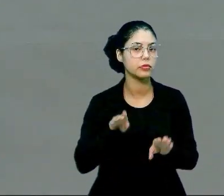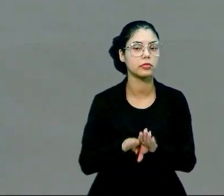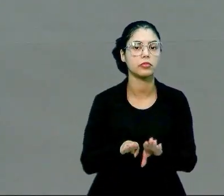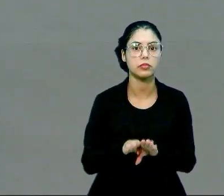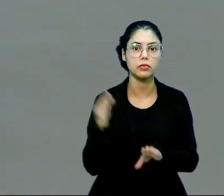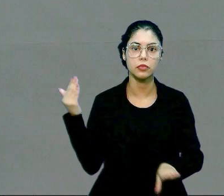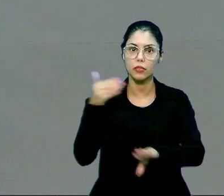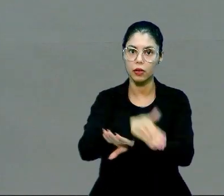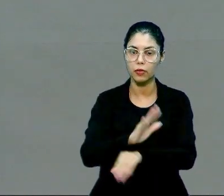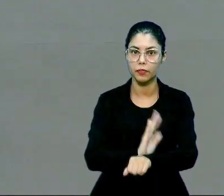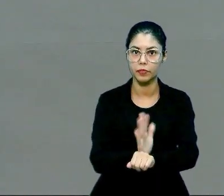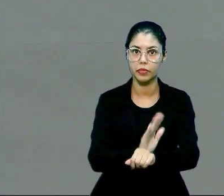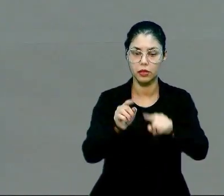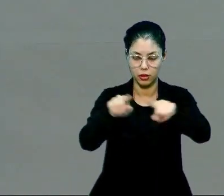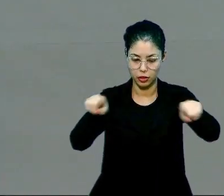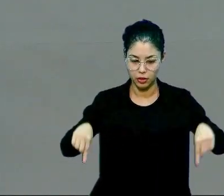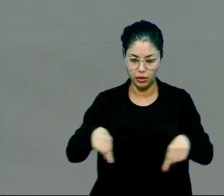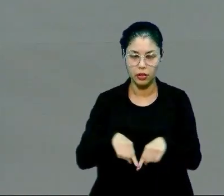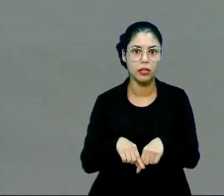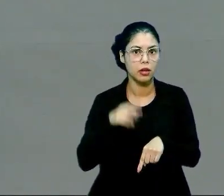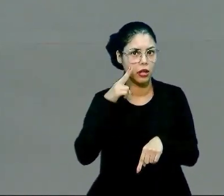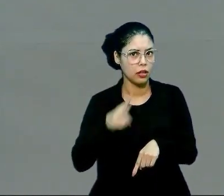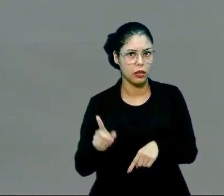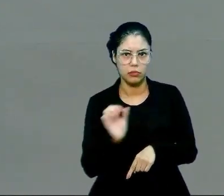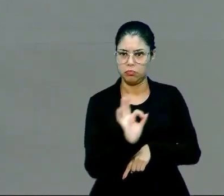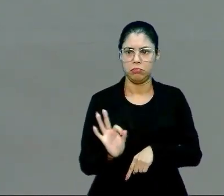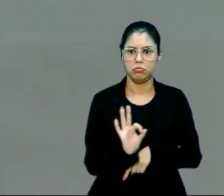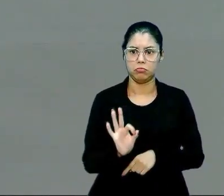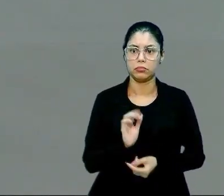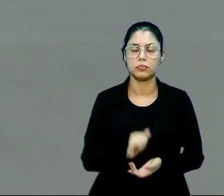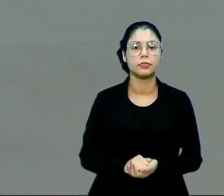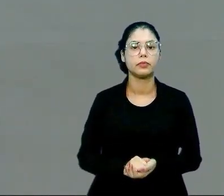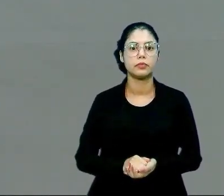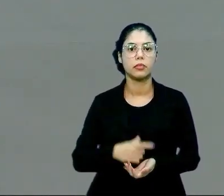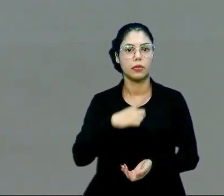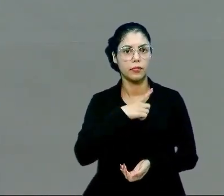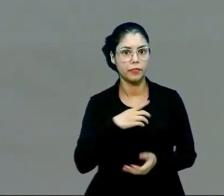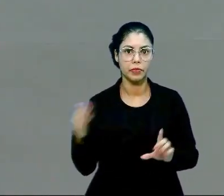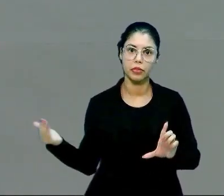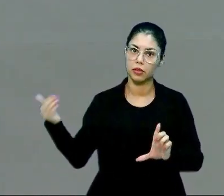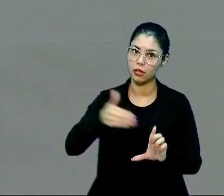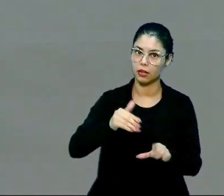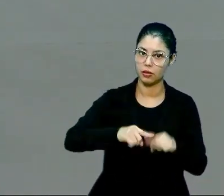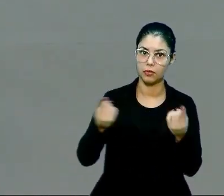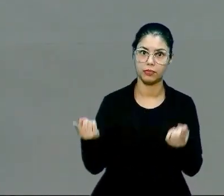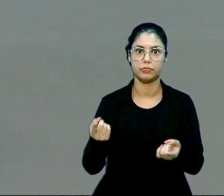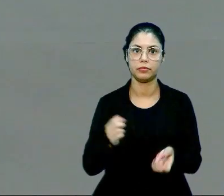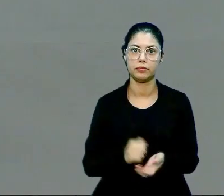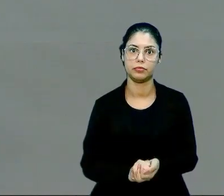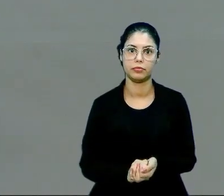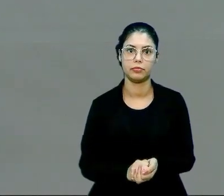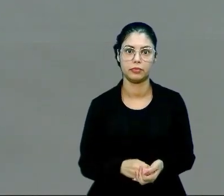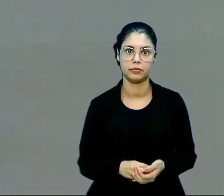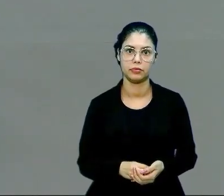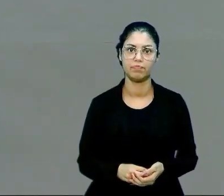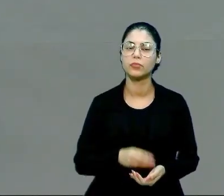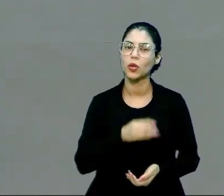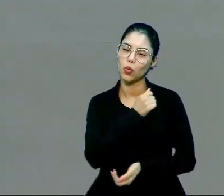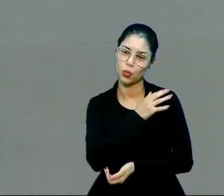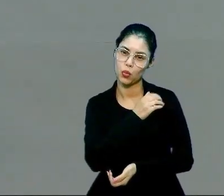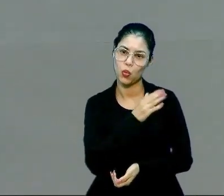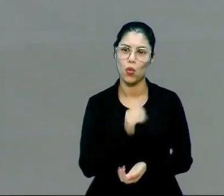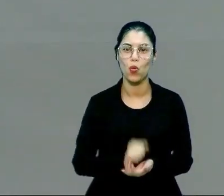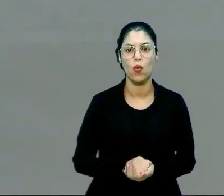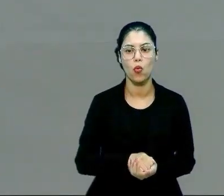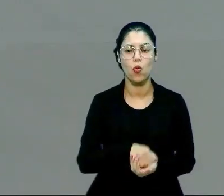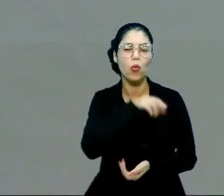conseguia entrar nas salas de cinema sem ser visto. Então, assim, ele tinha acesso à arte, mas de forma, assim, bem precária.